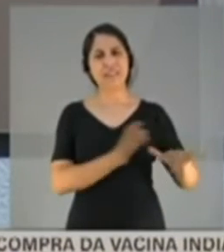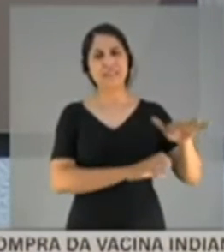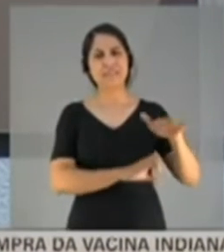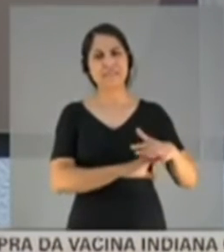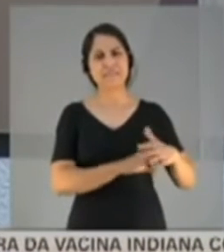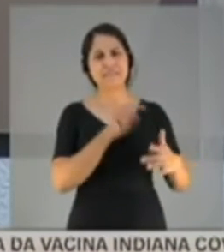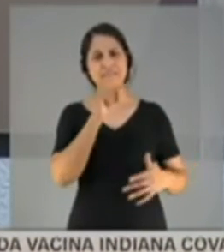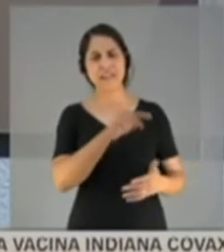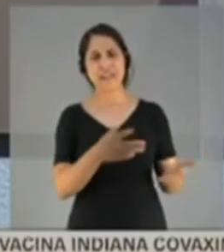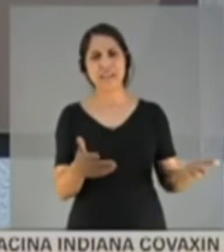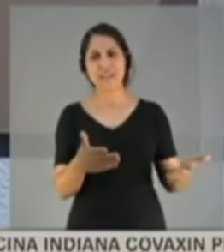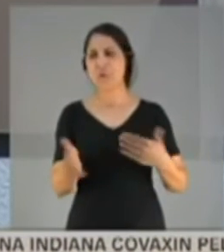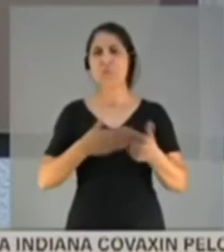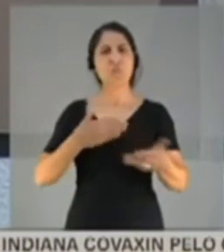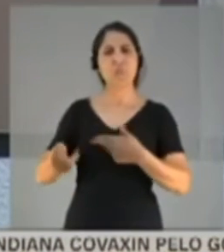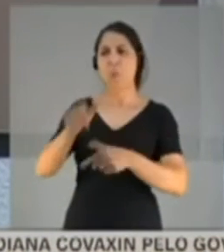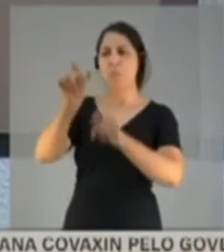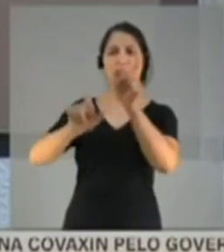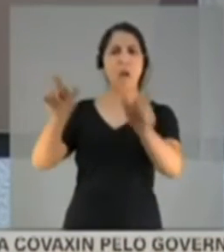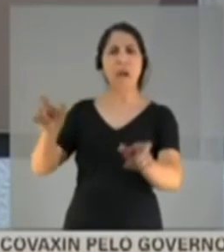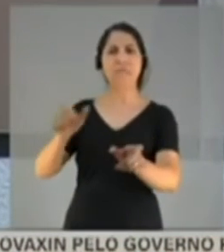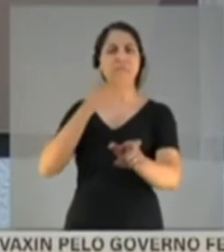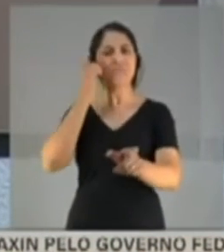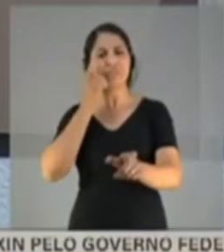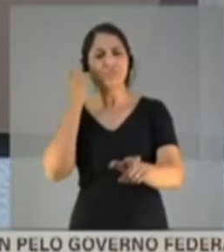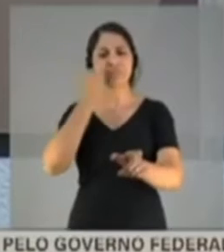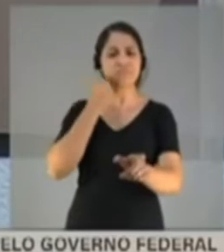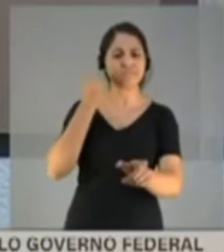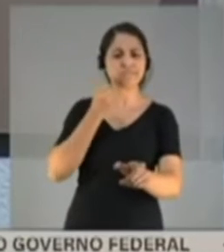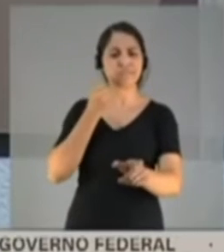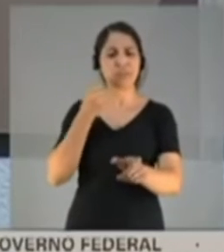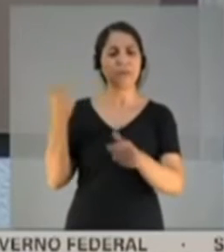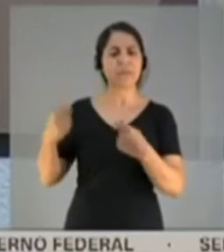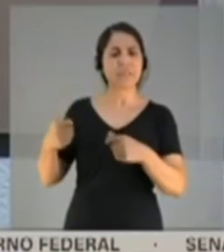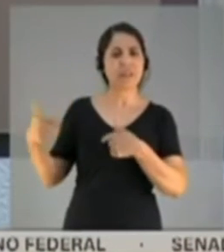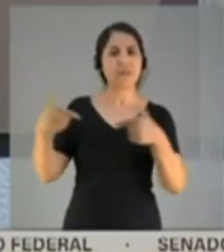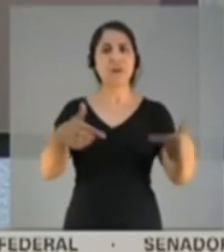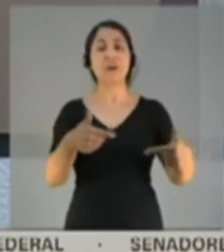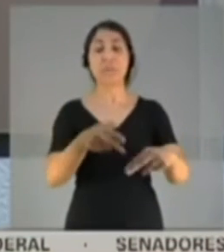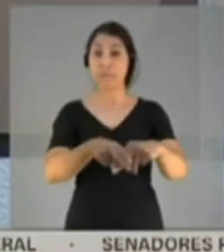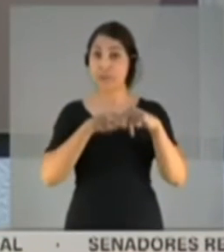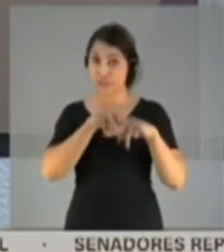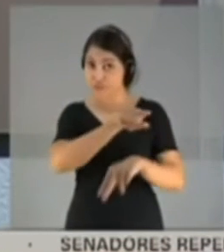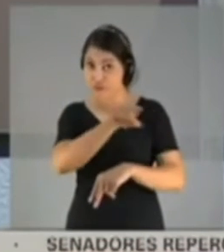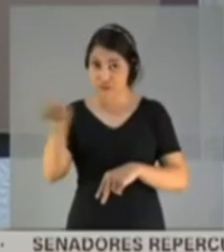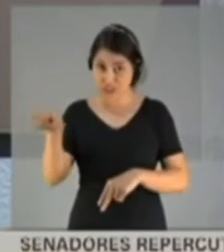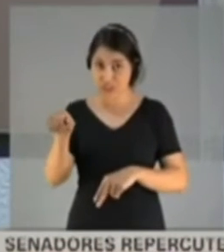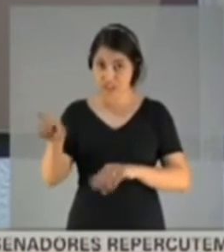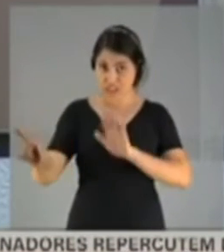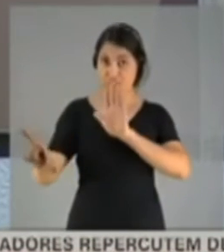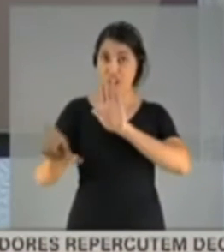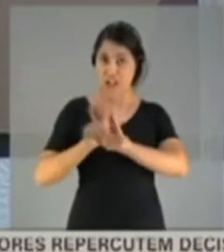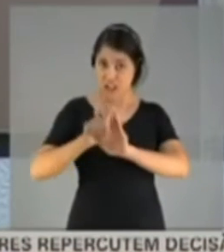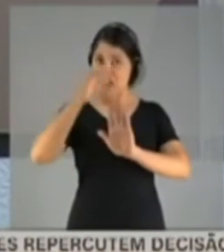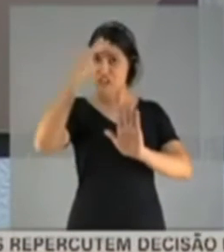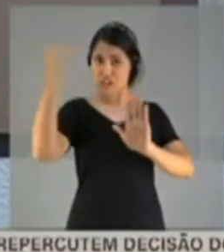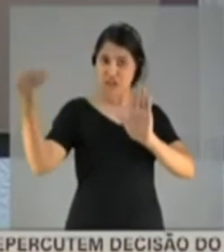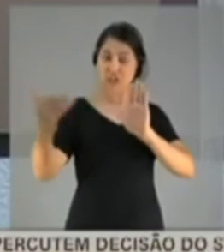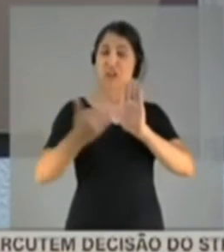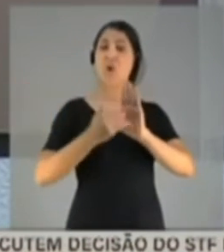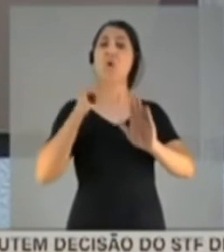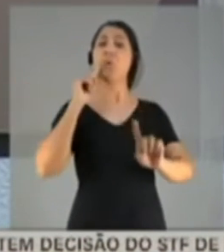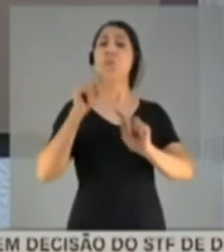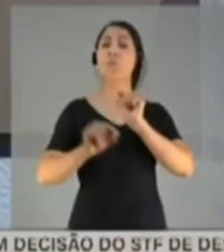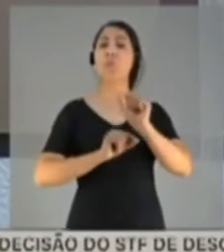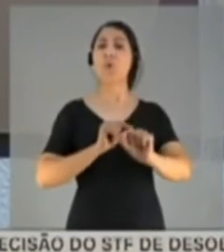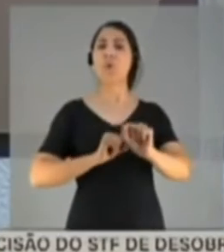para qualquer parlamentar agir usando suas atribuições legais de defender o